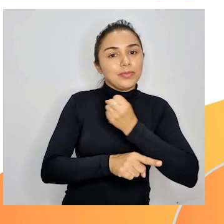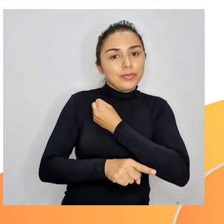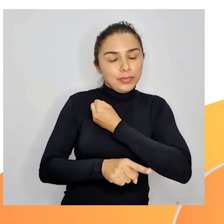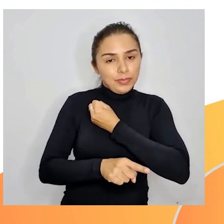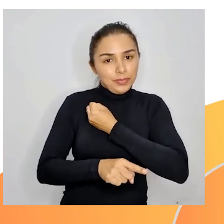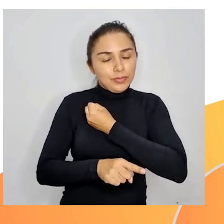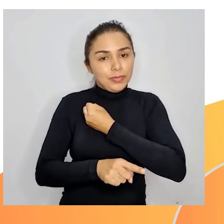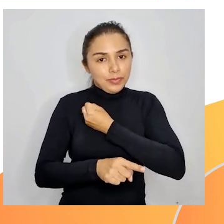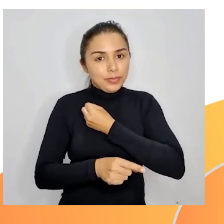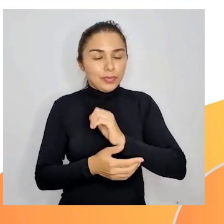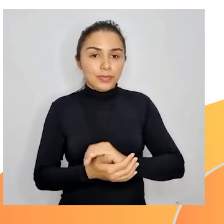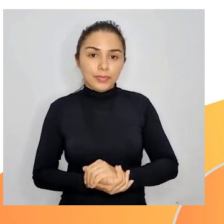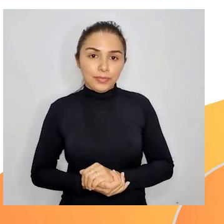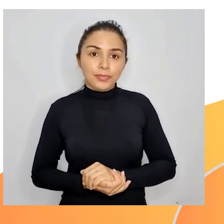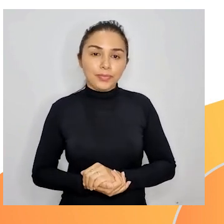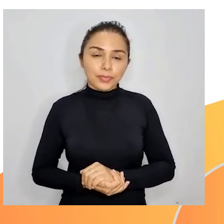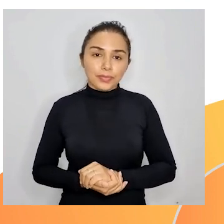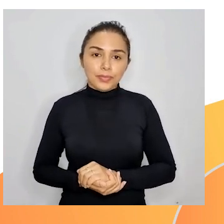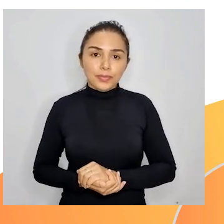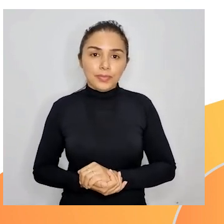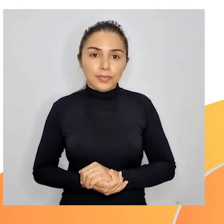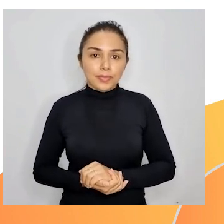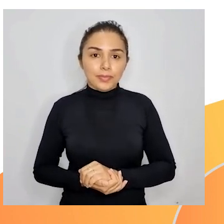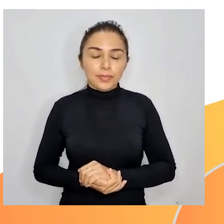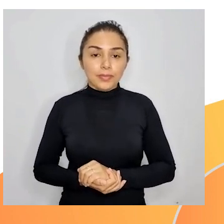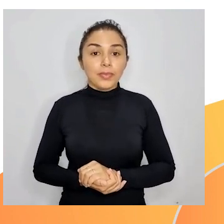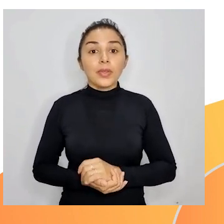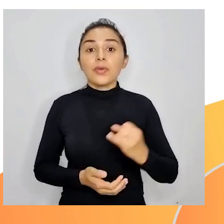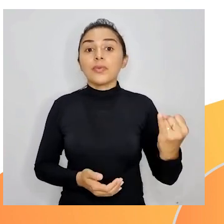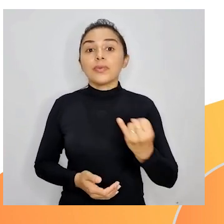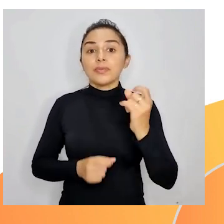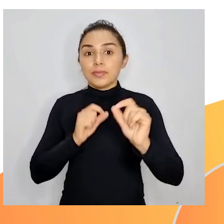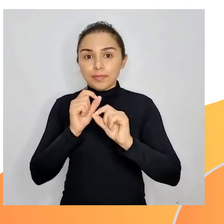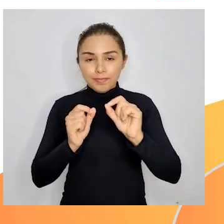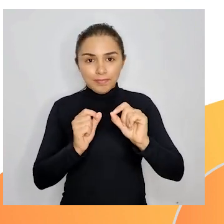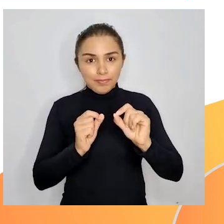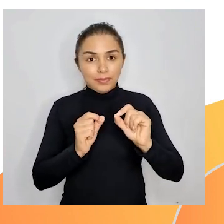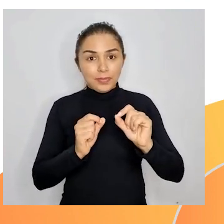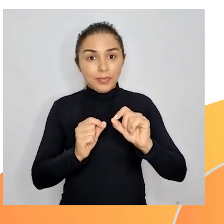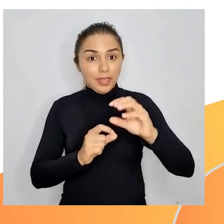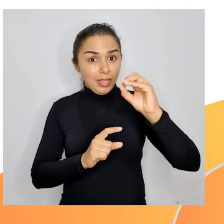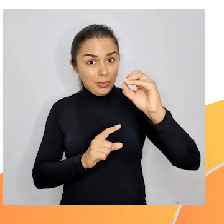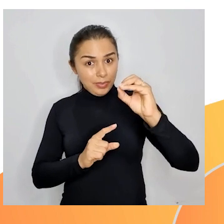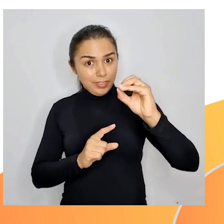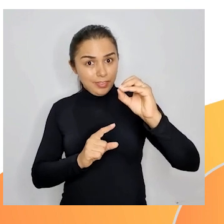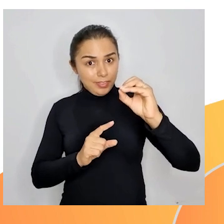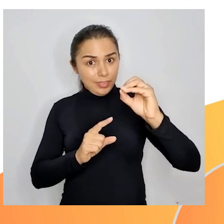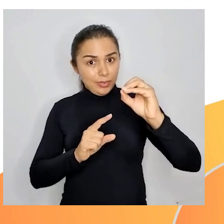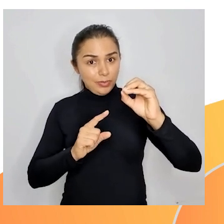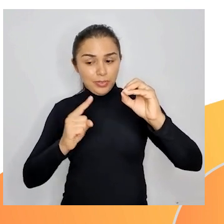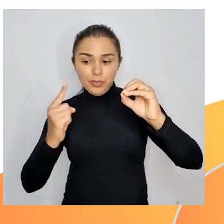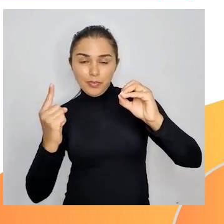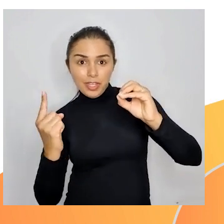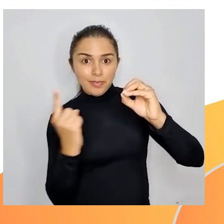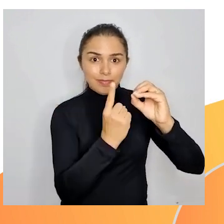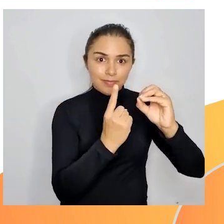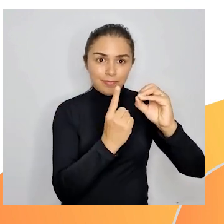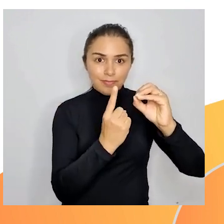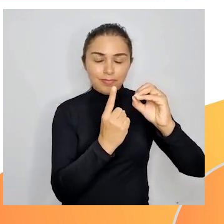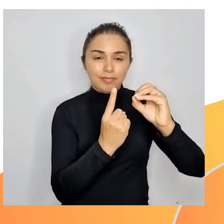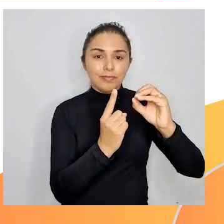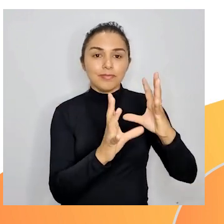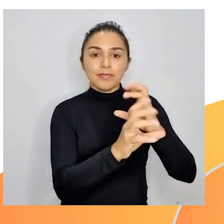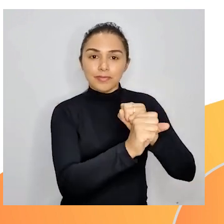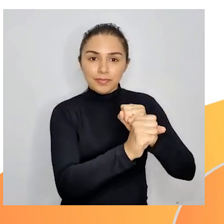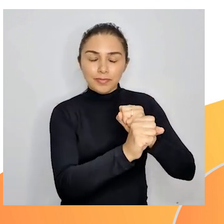você dizer tomar emprestado, viu? O importante aqui é você chegar ao resultado. Então, como nós vamos